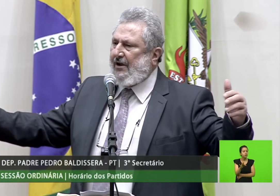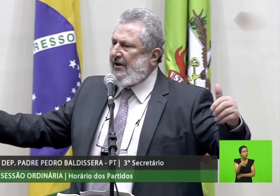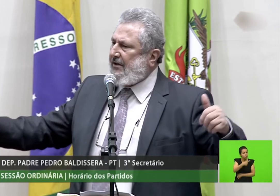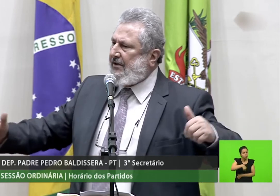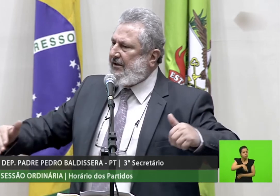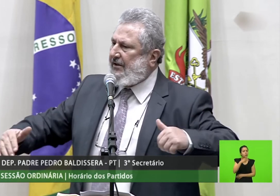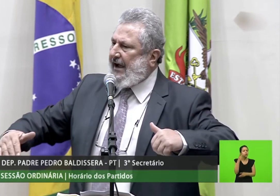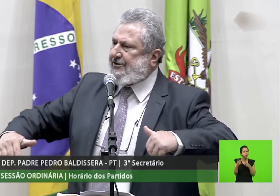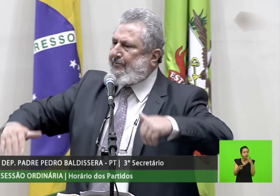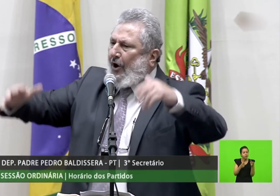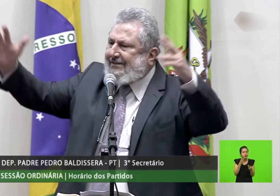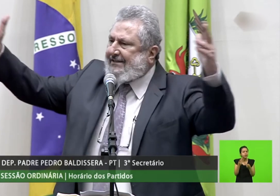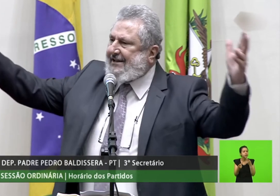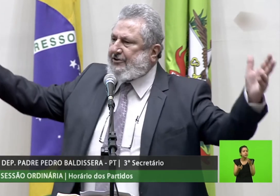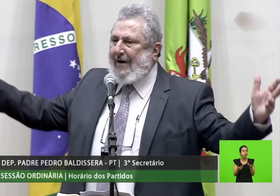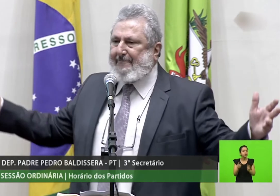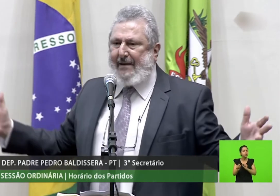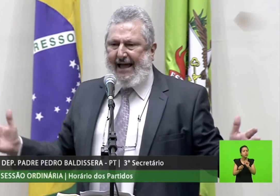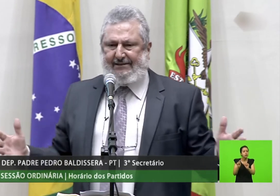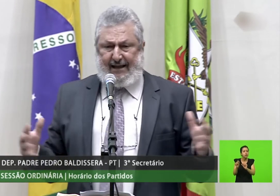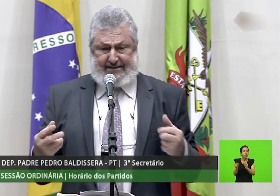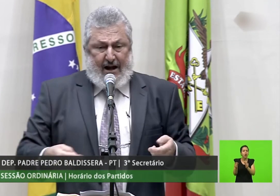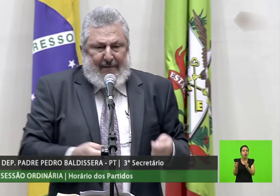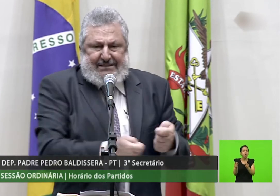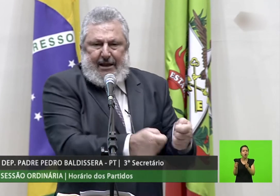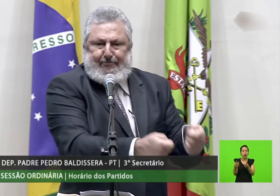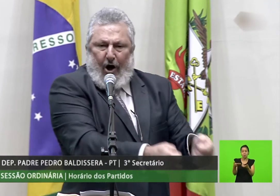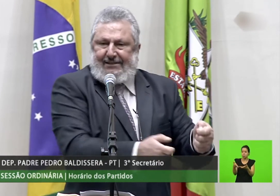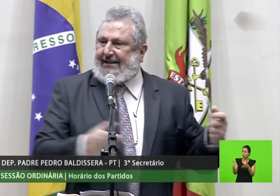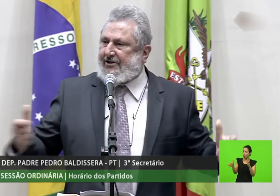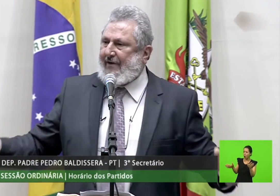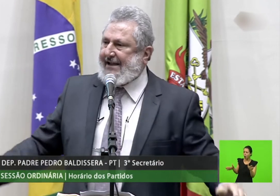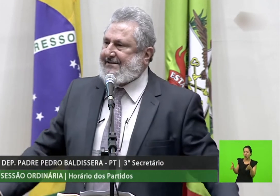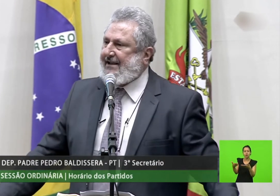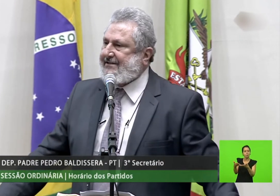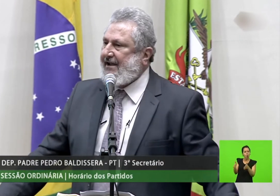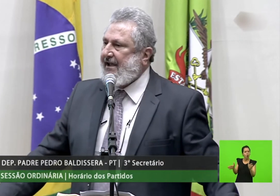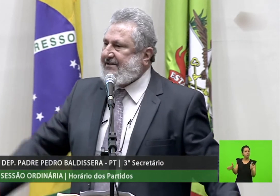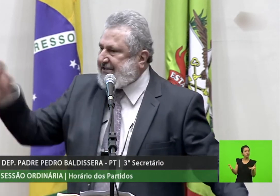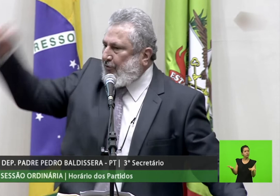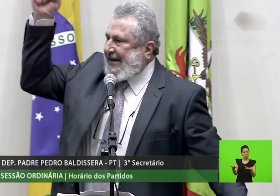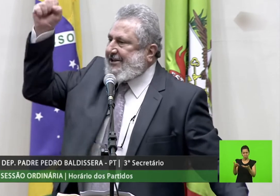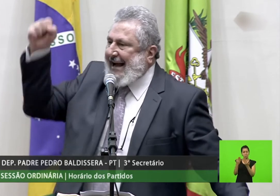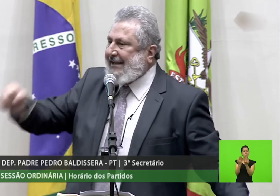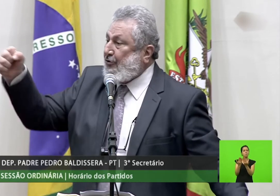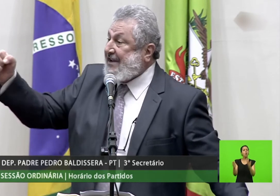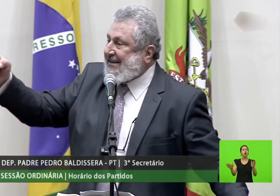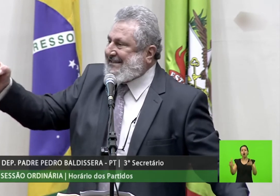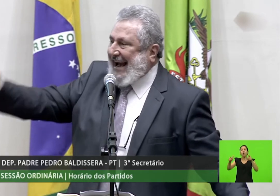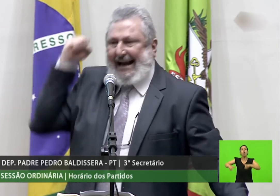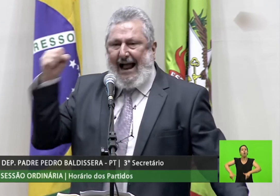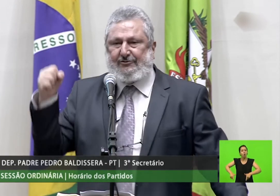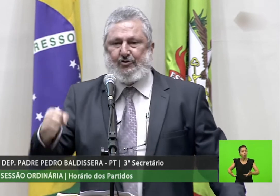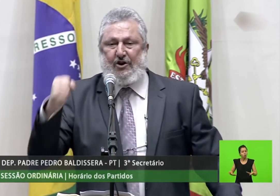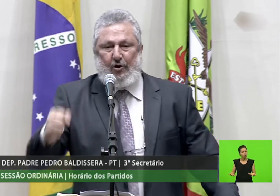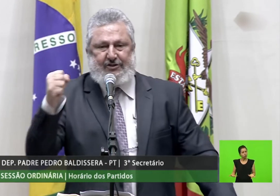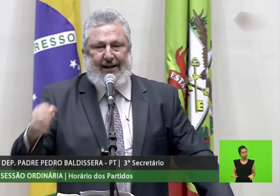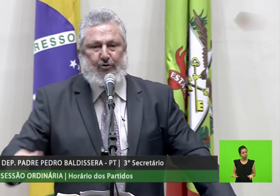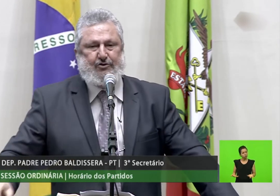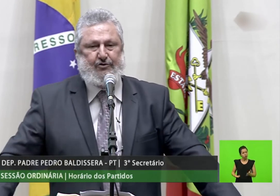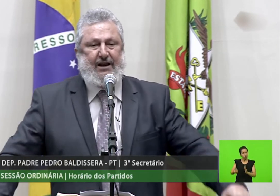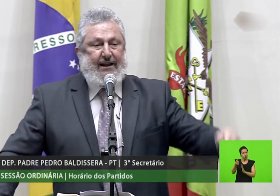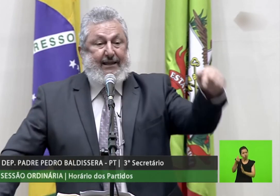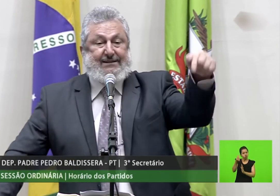falando que as portas estão abertas. Mas que portas são essas? Se são retirados, sacados